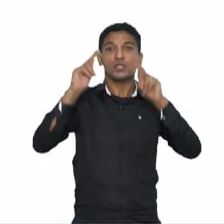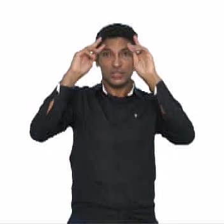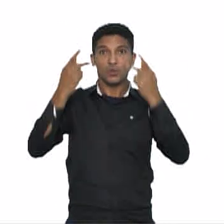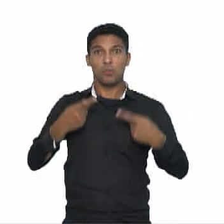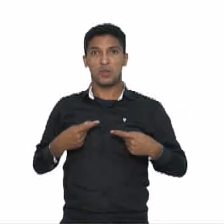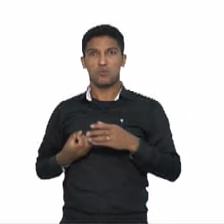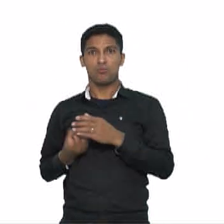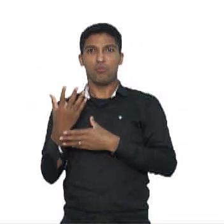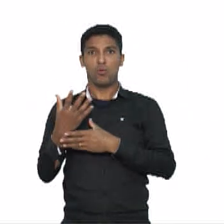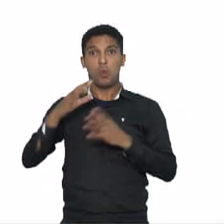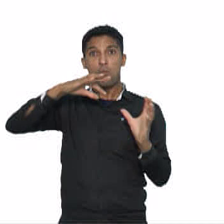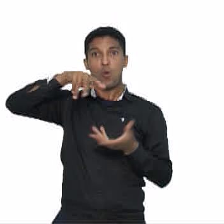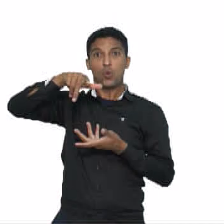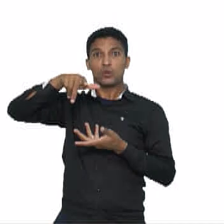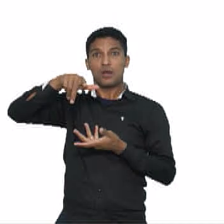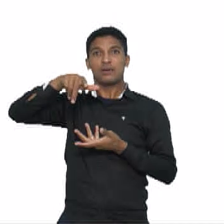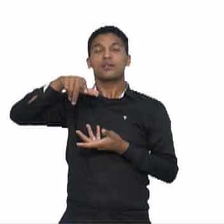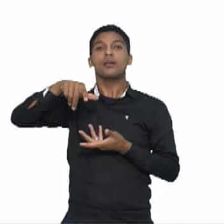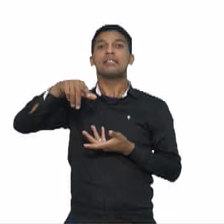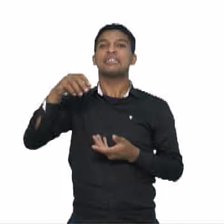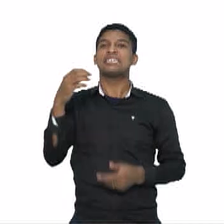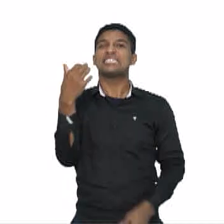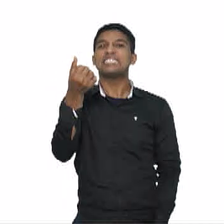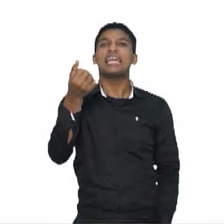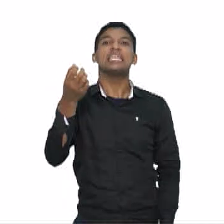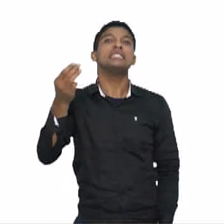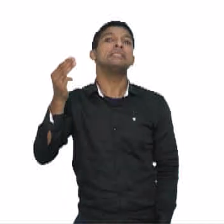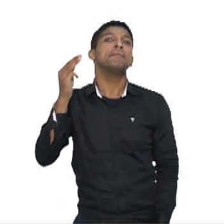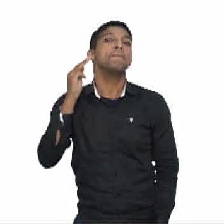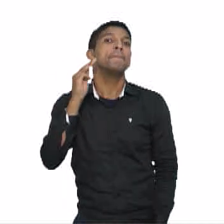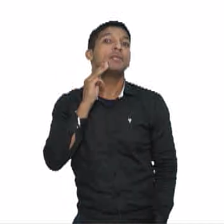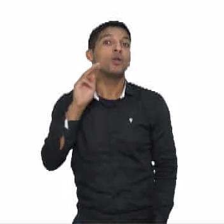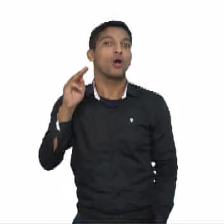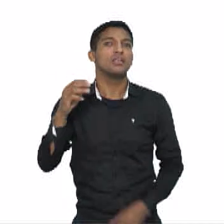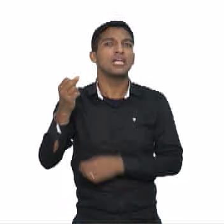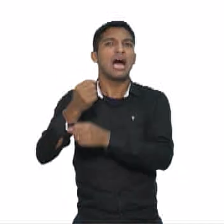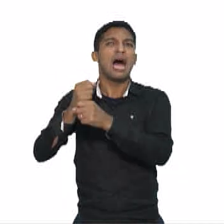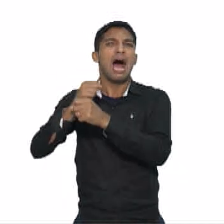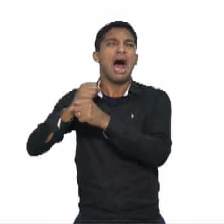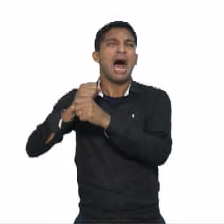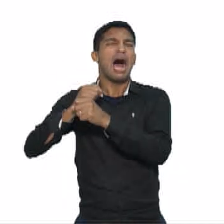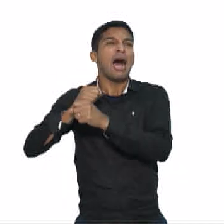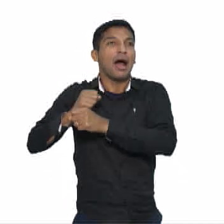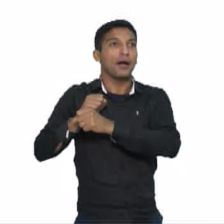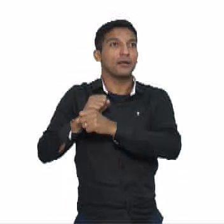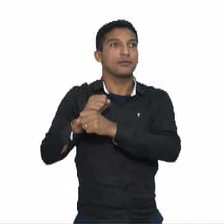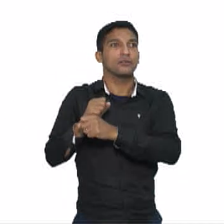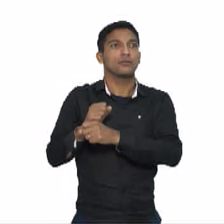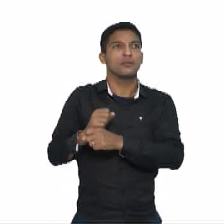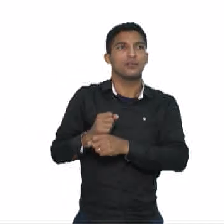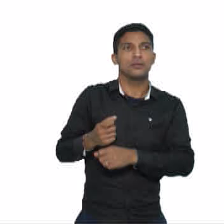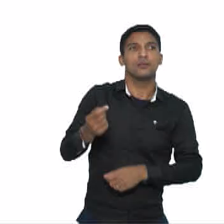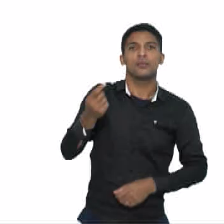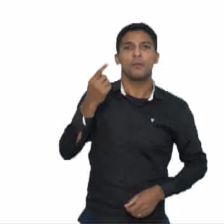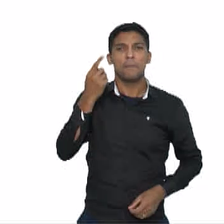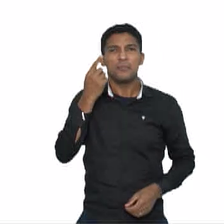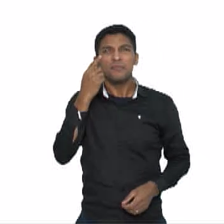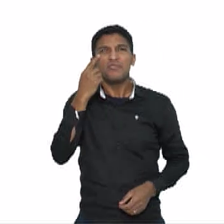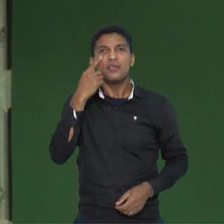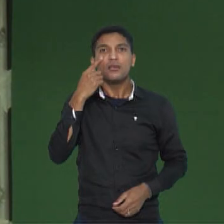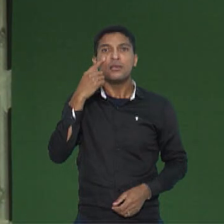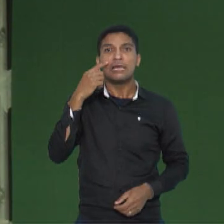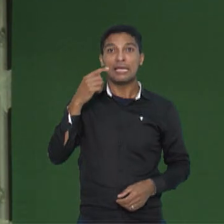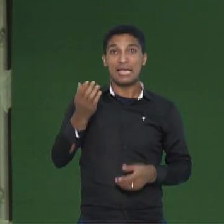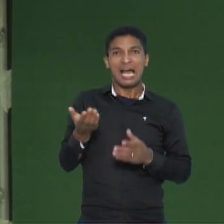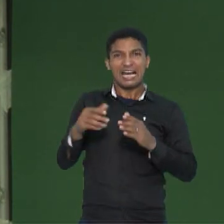anos. E que a agricultura teria surgido há 10 milhões de anos. Pensa comigo, 700 milhões de anos as plantas,